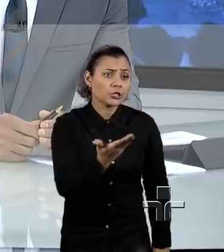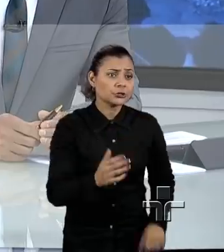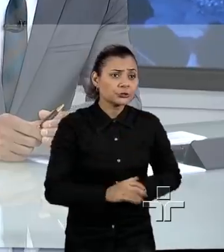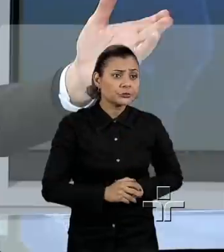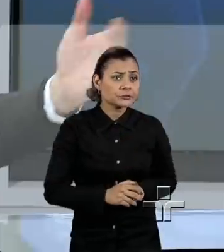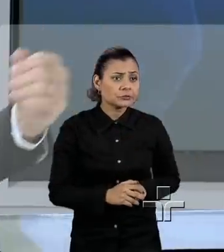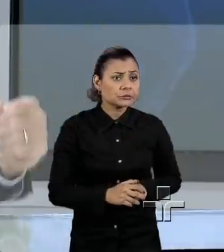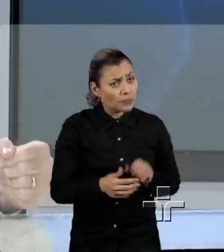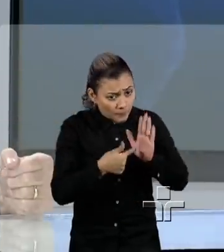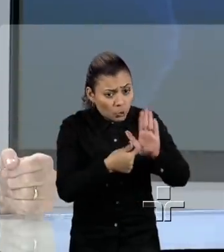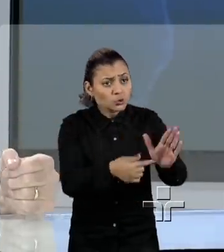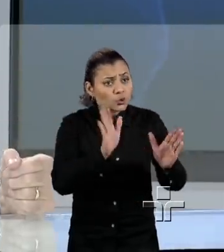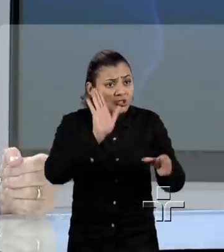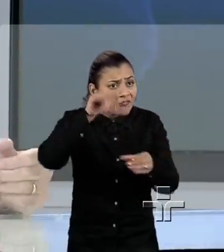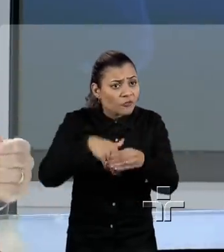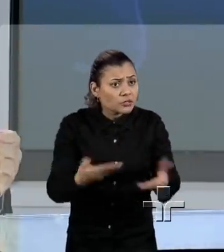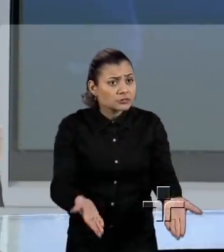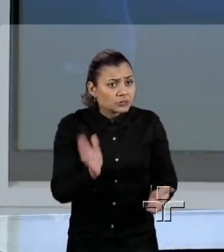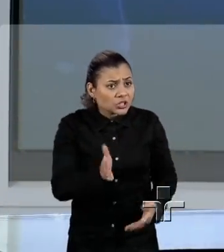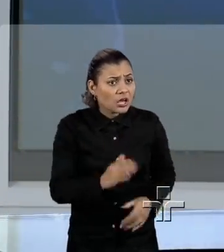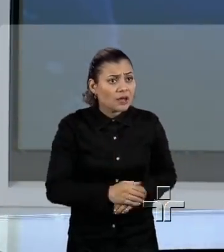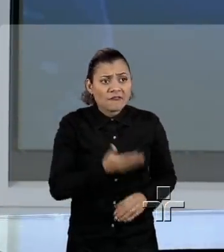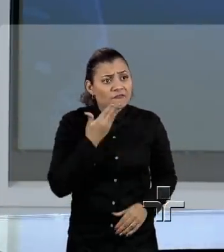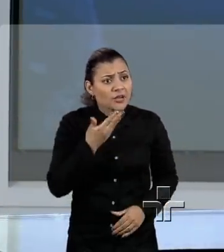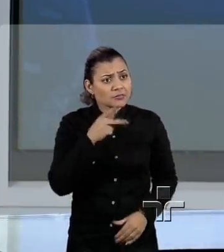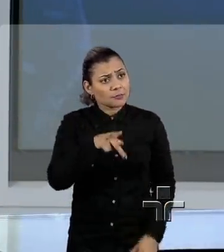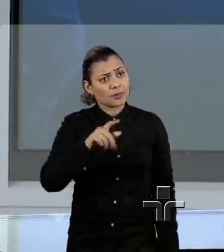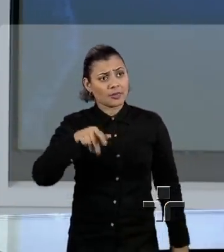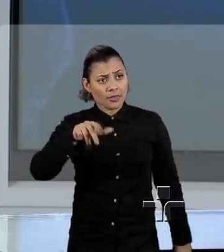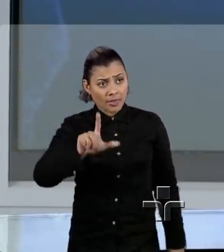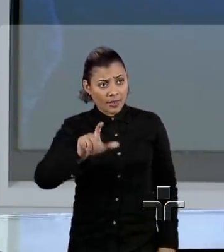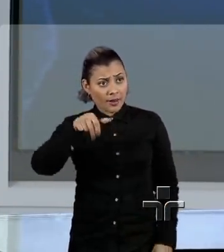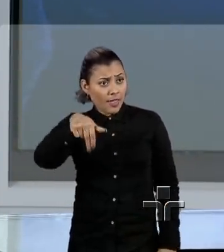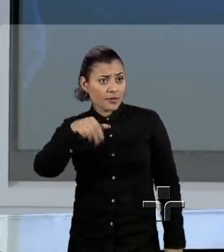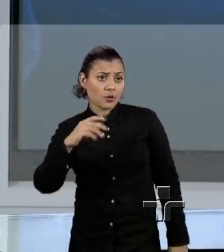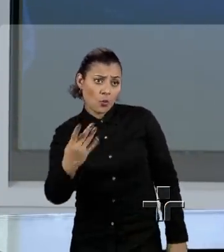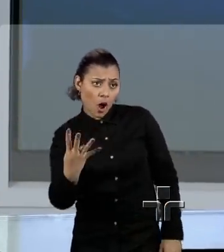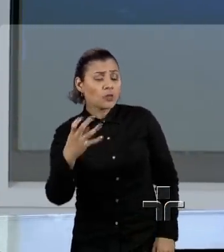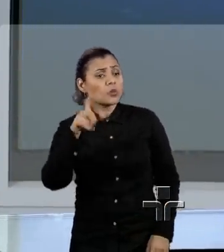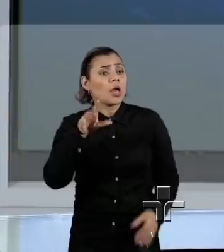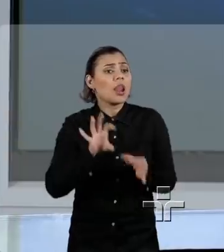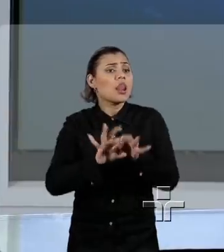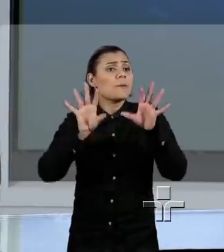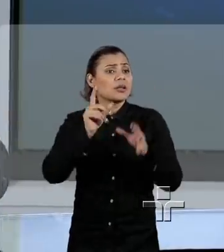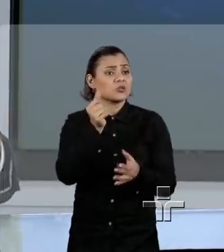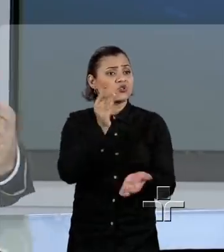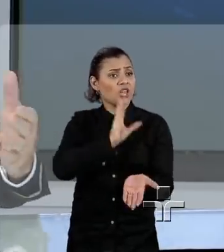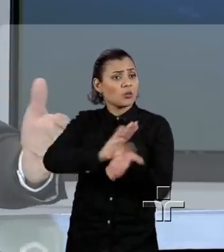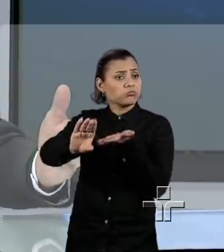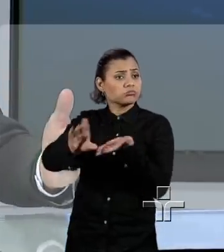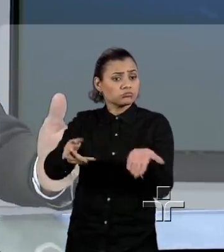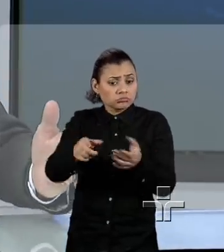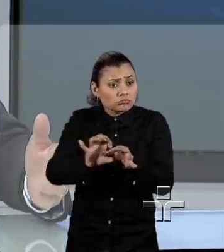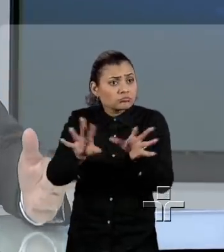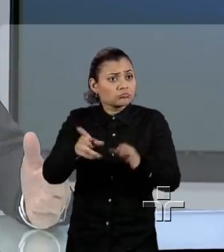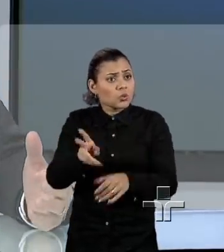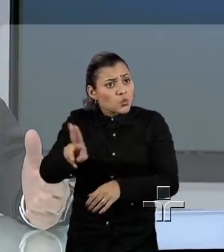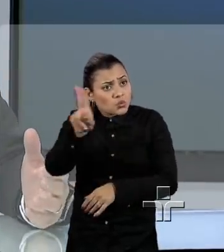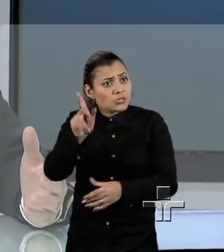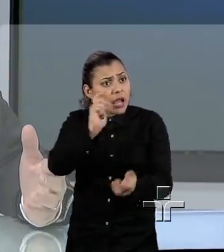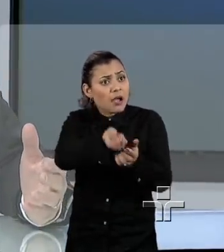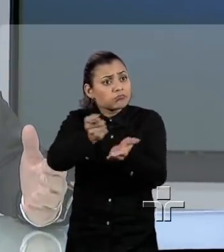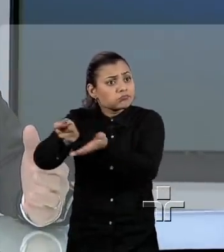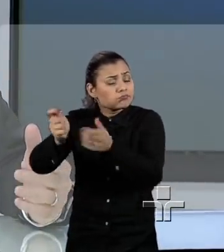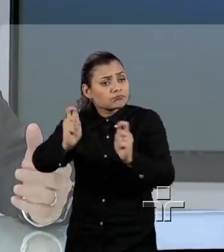de mostrar a votação do PLN 4, que é a liberação da regra de ouro, que era uma coisa